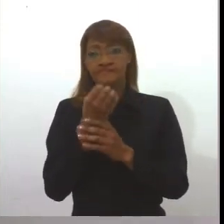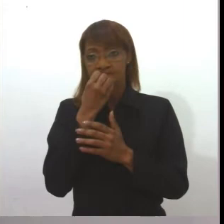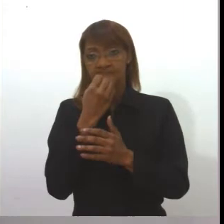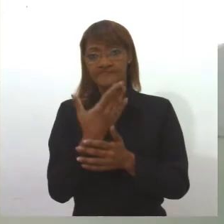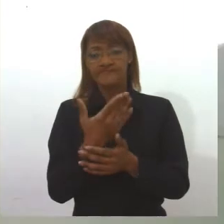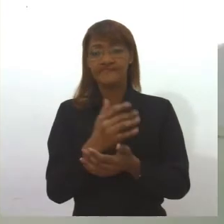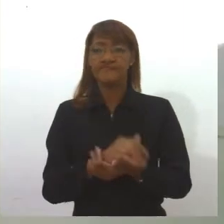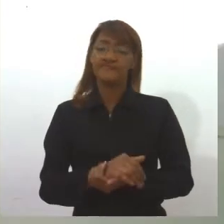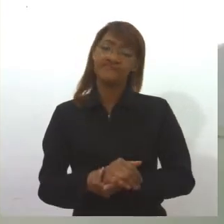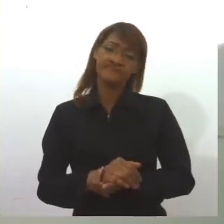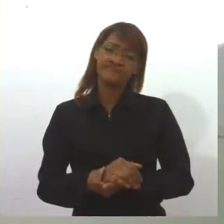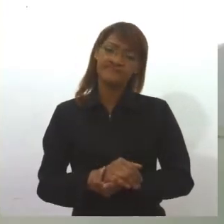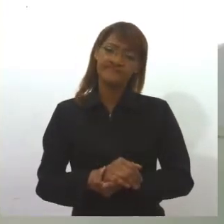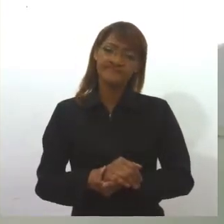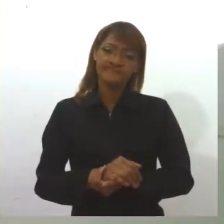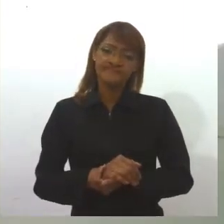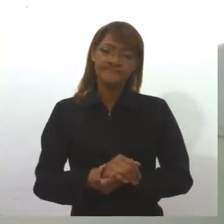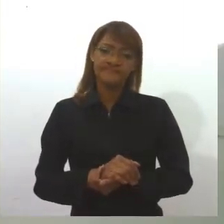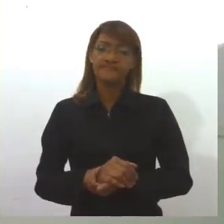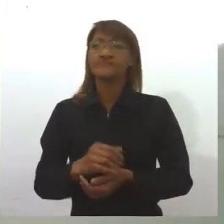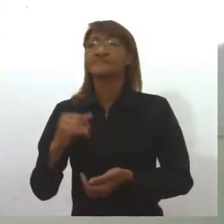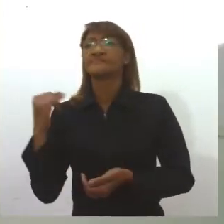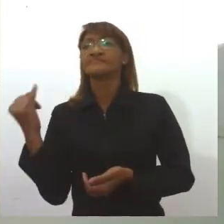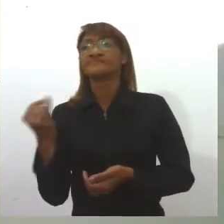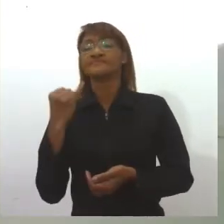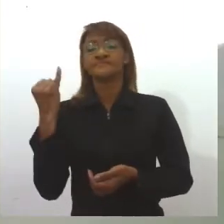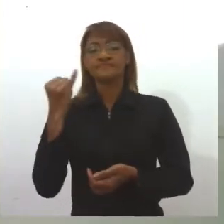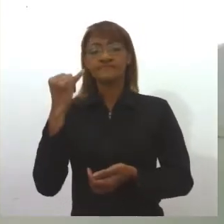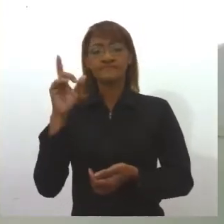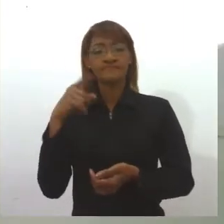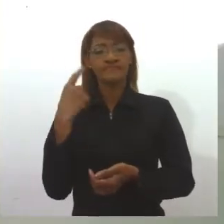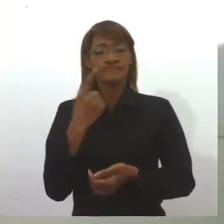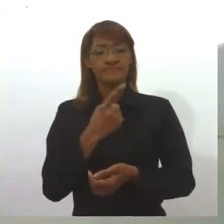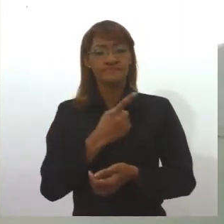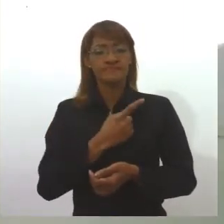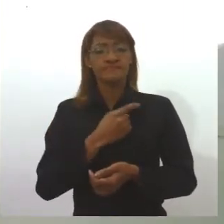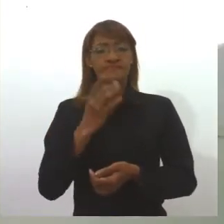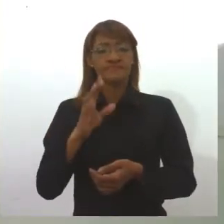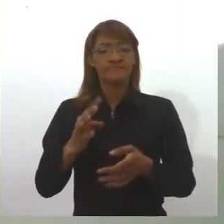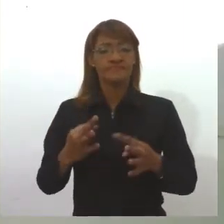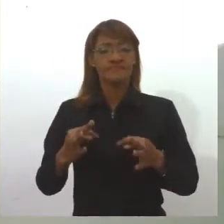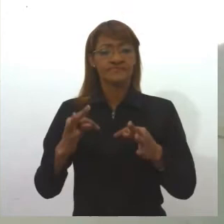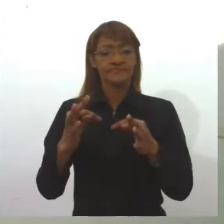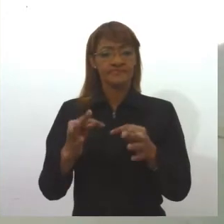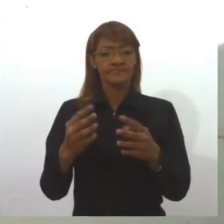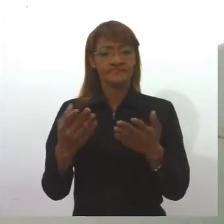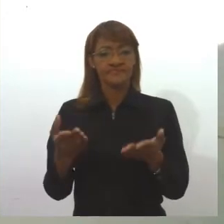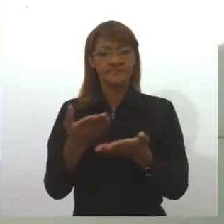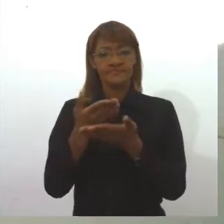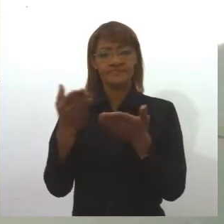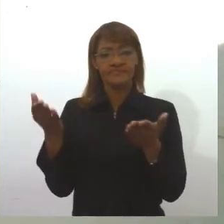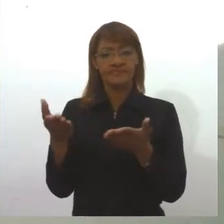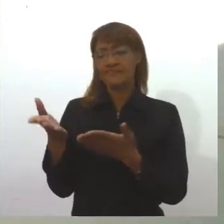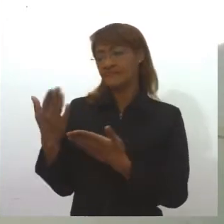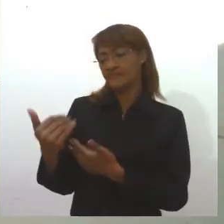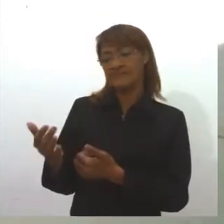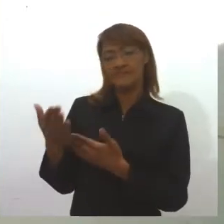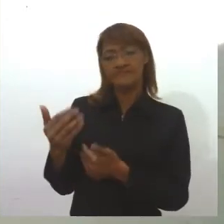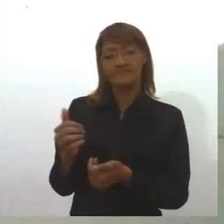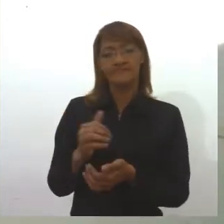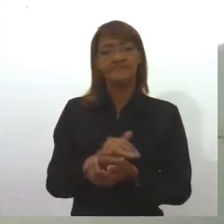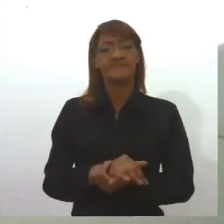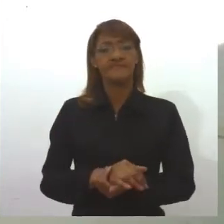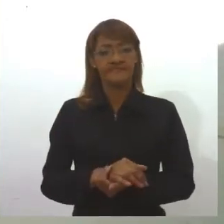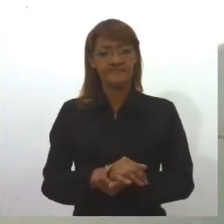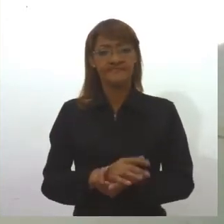E mais do que nunca, é muito importante a gente estar tratando sobre tecnologia e inovação, e esses jovens, desde o início, estão, né, tendo